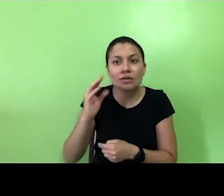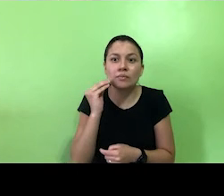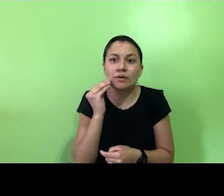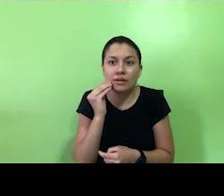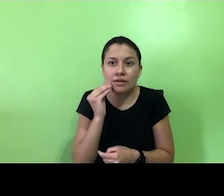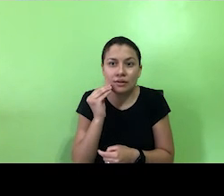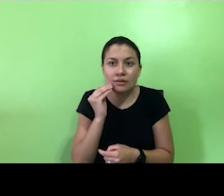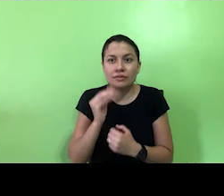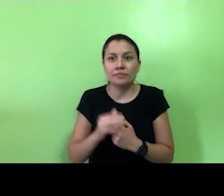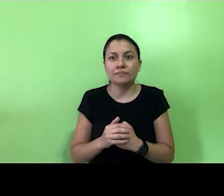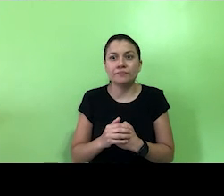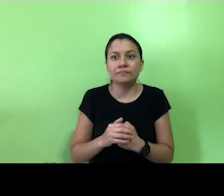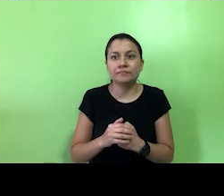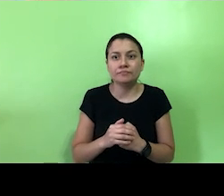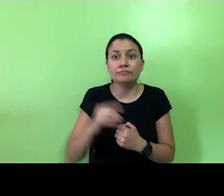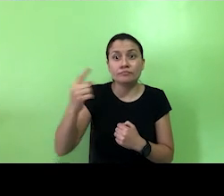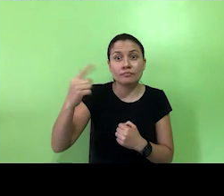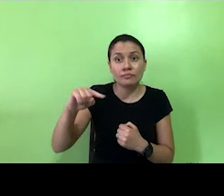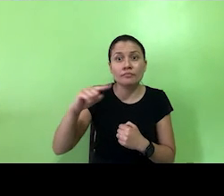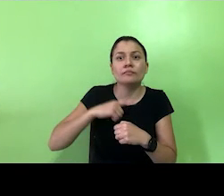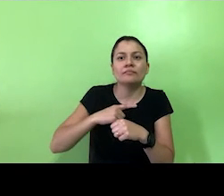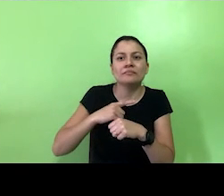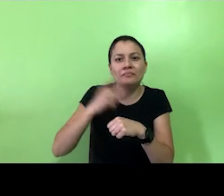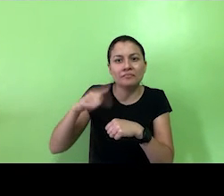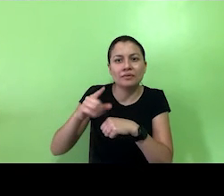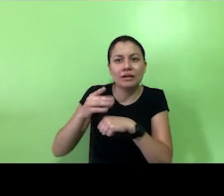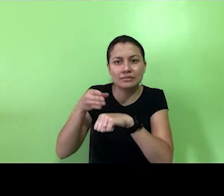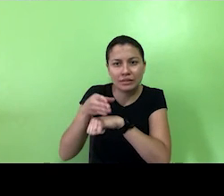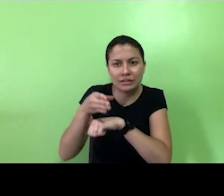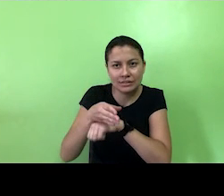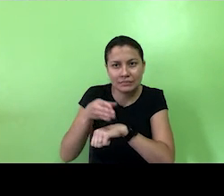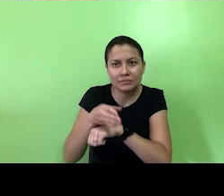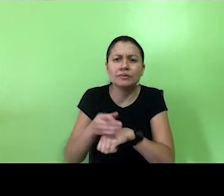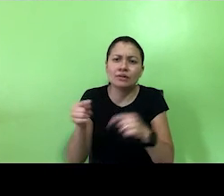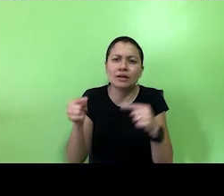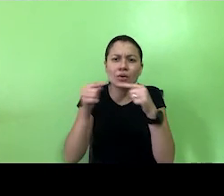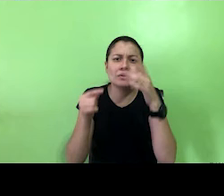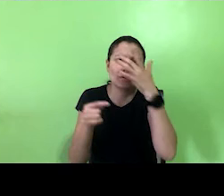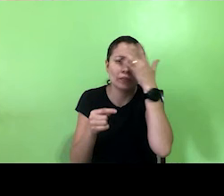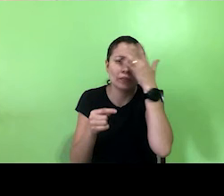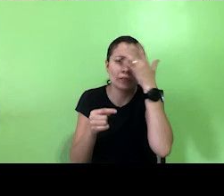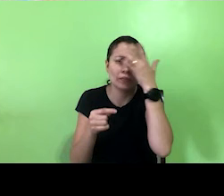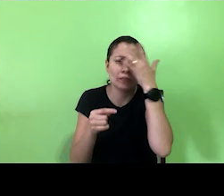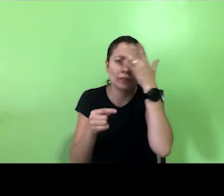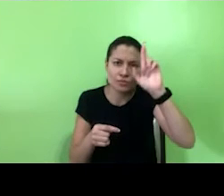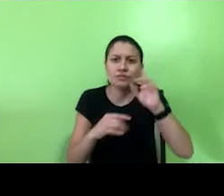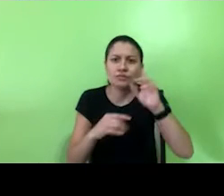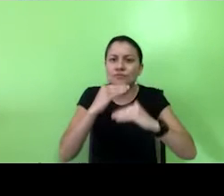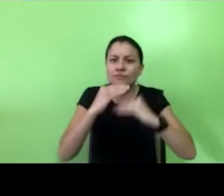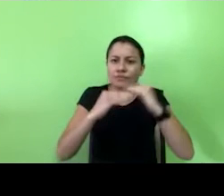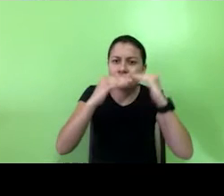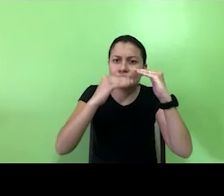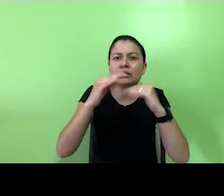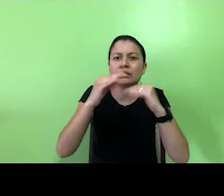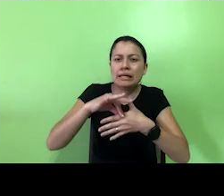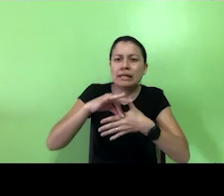e mais a gente trazia alguns participantes extras, que às vezes eram o próprio pessoal de desenvolvimento, o líder técnico